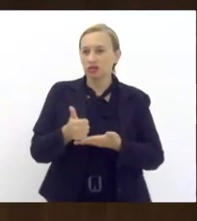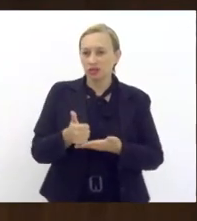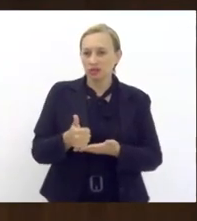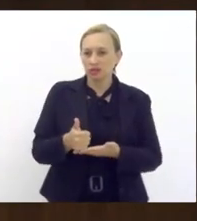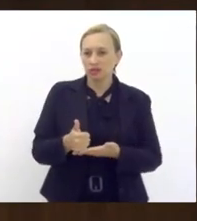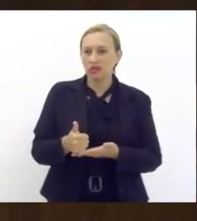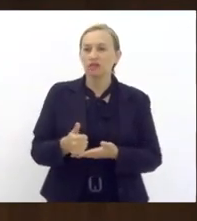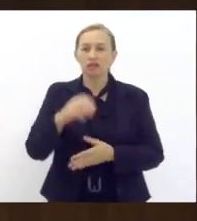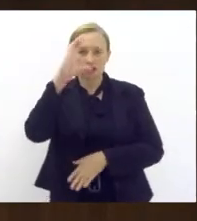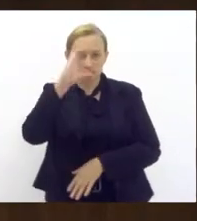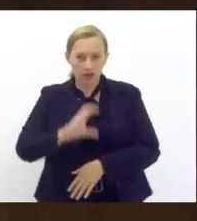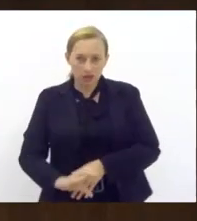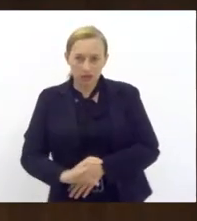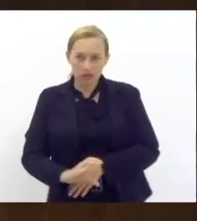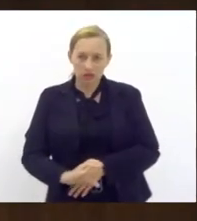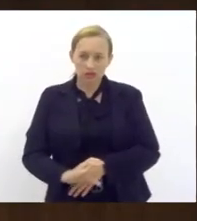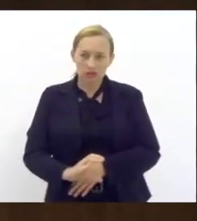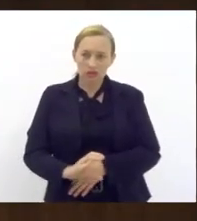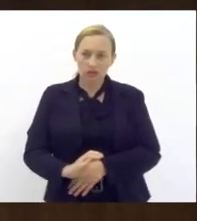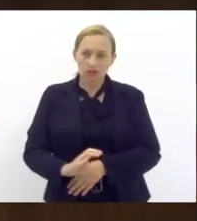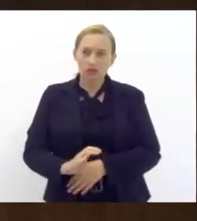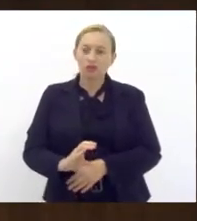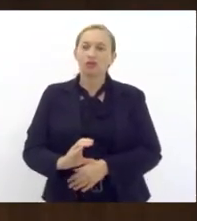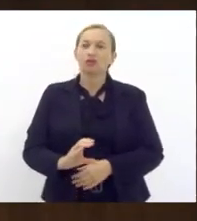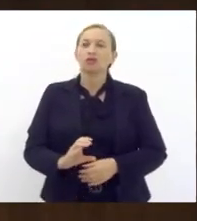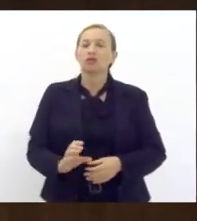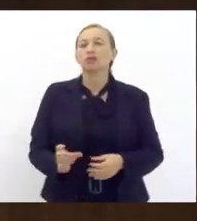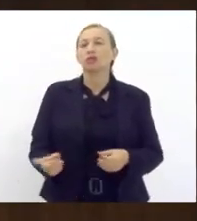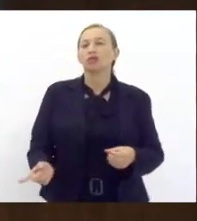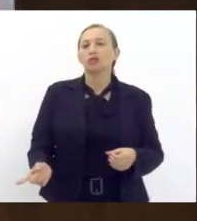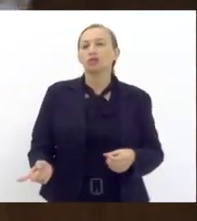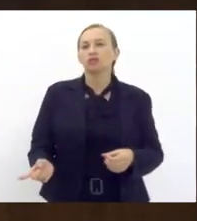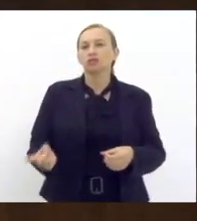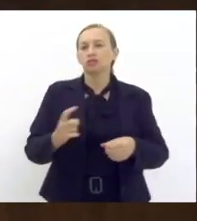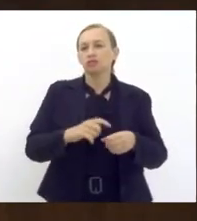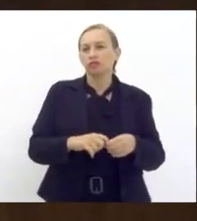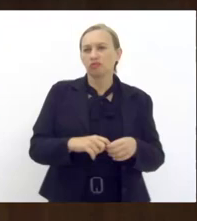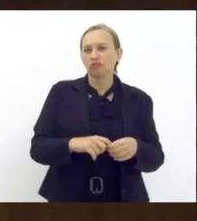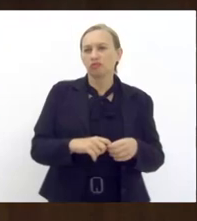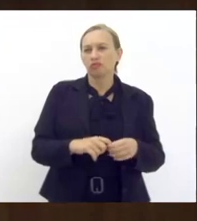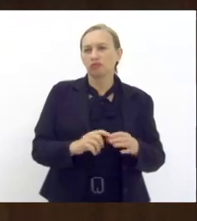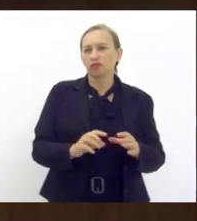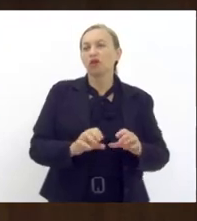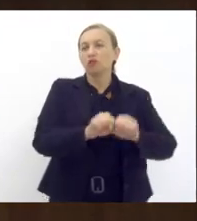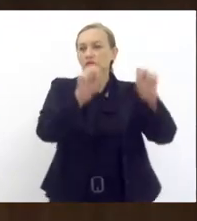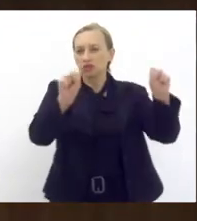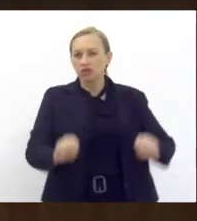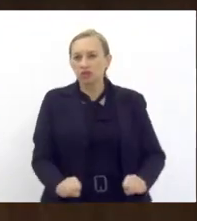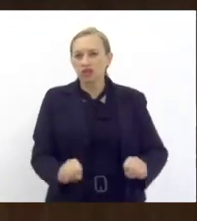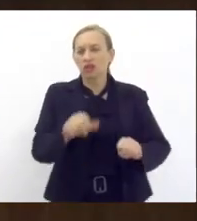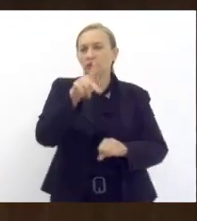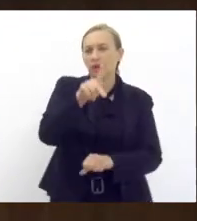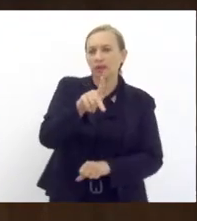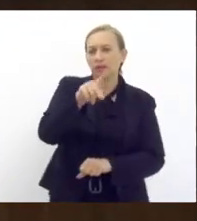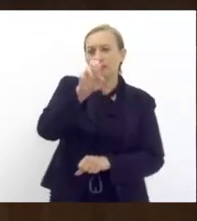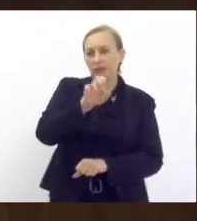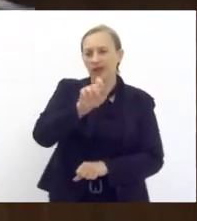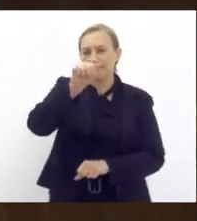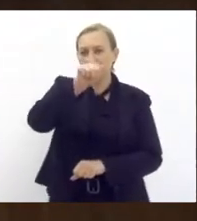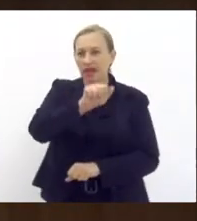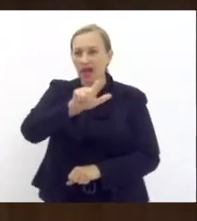da cidadania dos egressos do sistema penal. Então, acontecerá nas salas do TJ, no dia 13 de